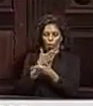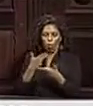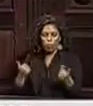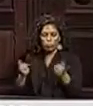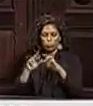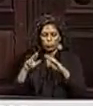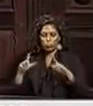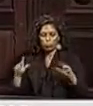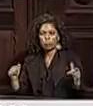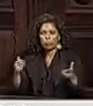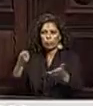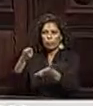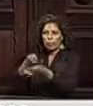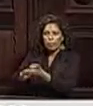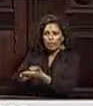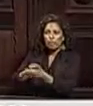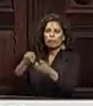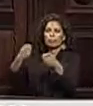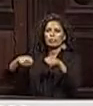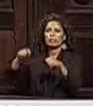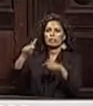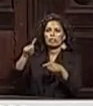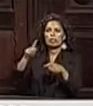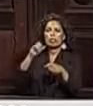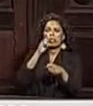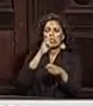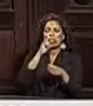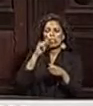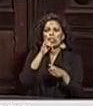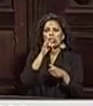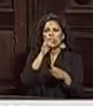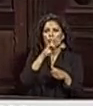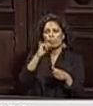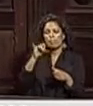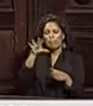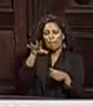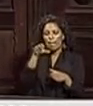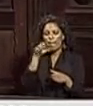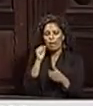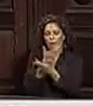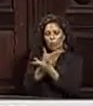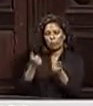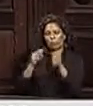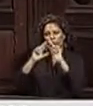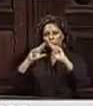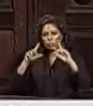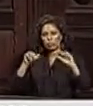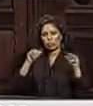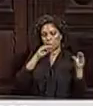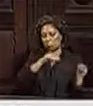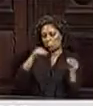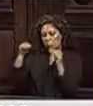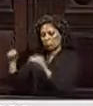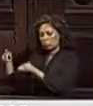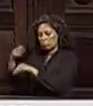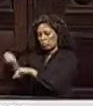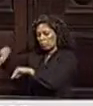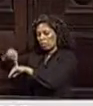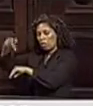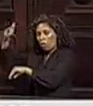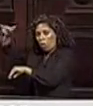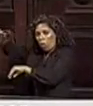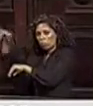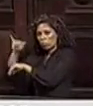ou seja, ao grande volume de importação. Eu me refiro aqui a grandes embarcações, eu me refiro aqui a sondas perfuratórias, para